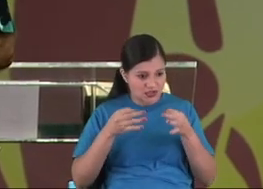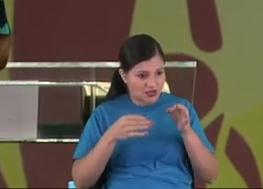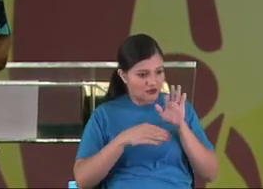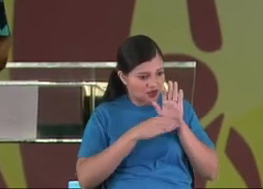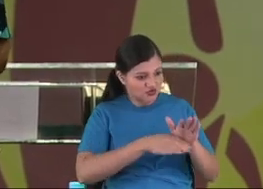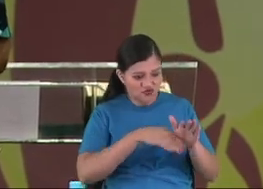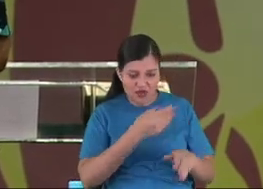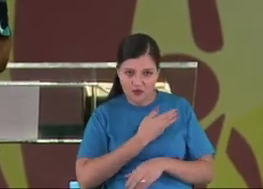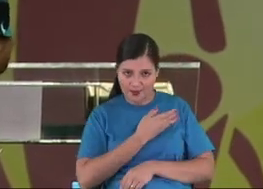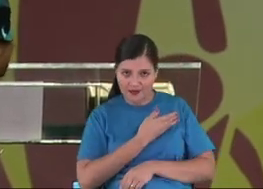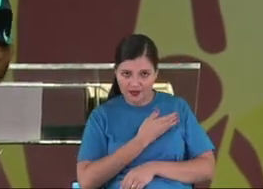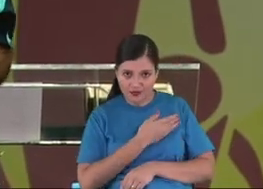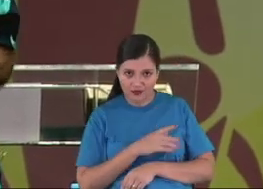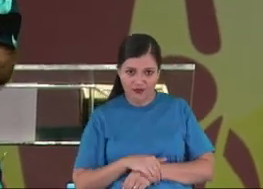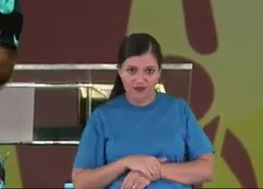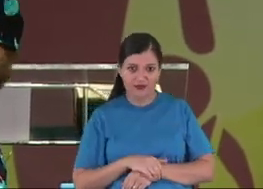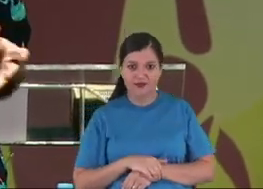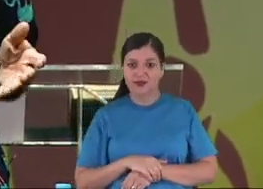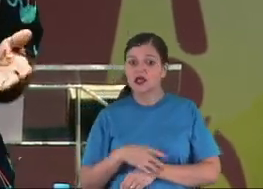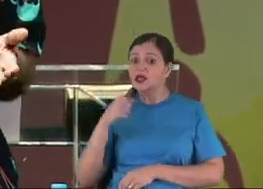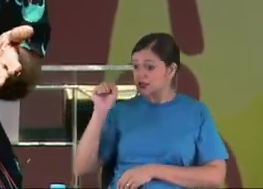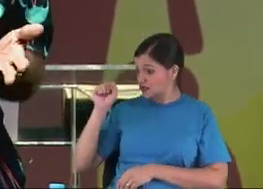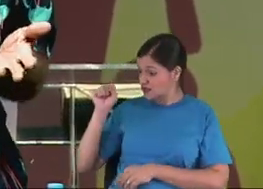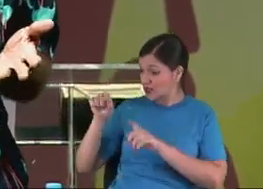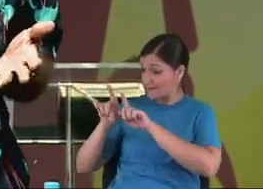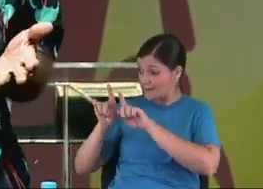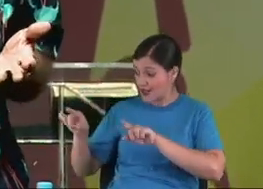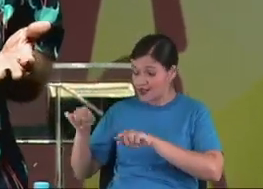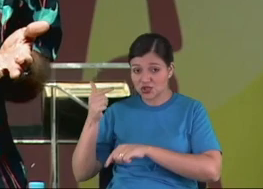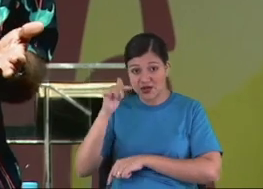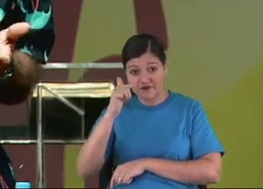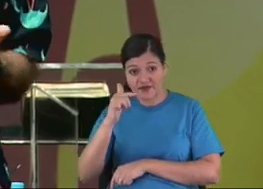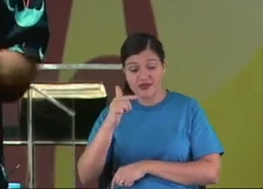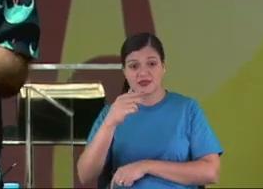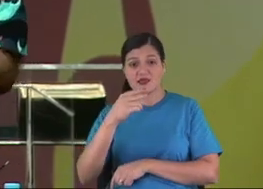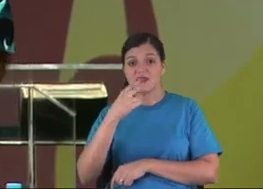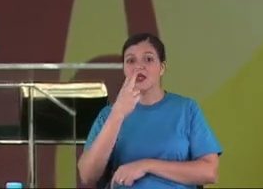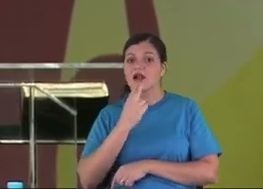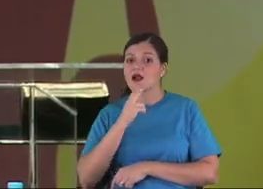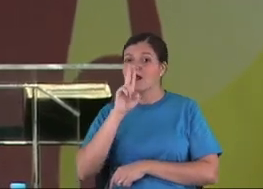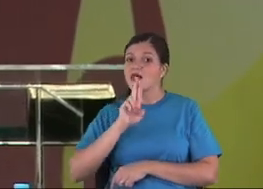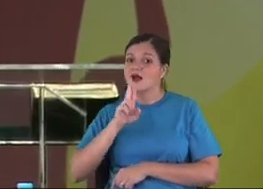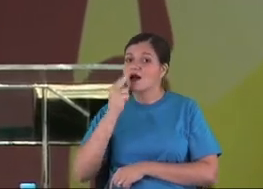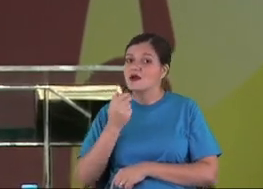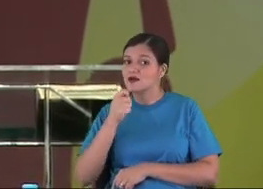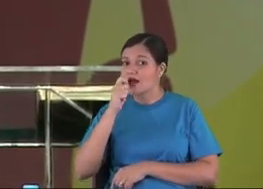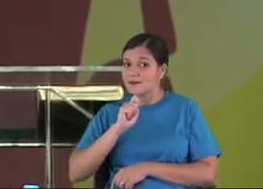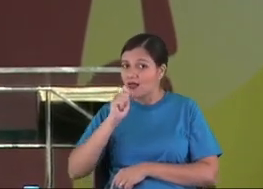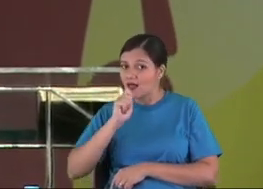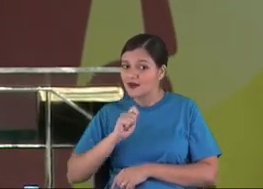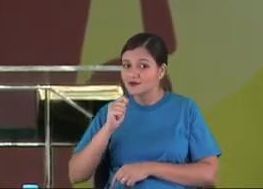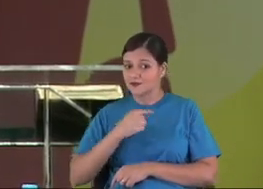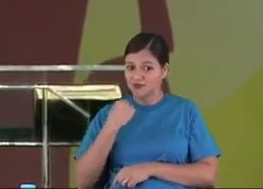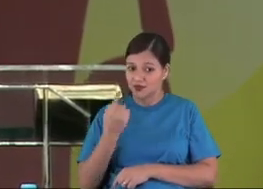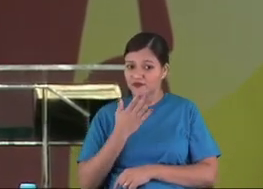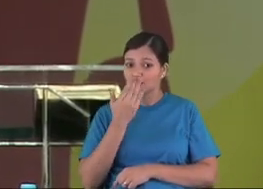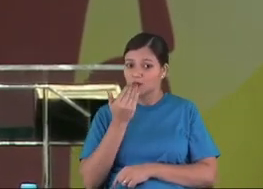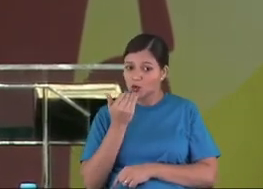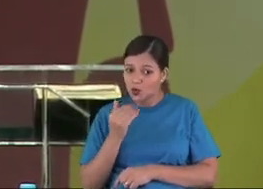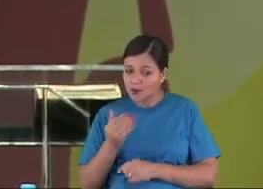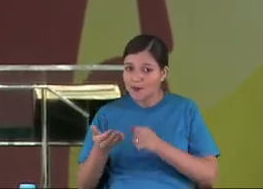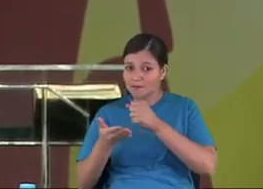Davi? Aí a gente topou, eles, mas olha, não vai ter sorvete, não vai ter picolé, nós vamos comer assim